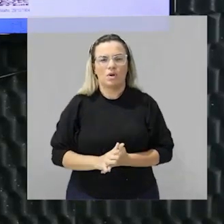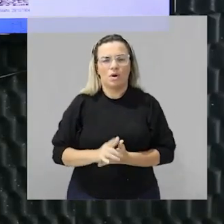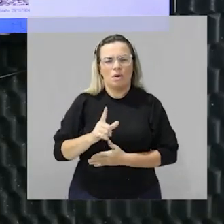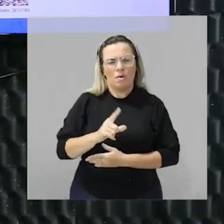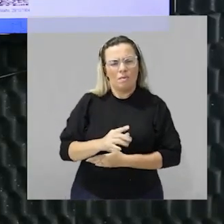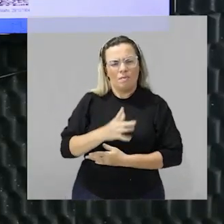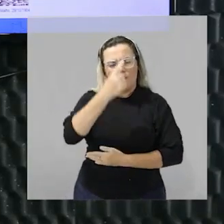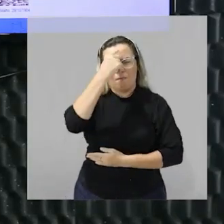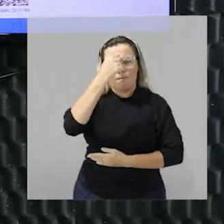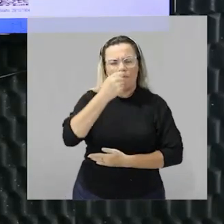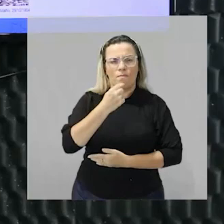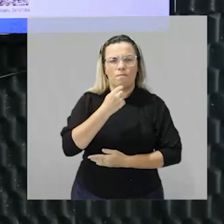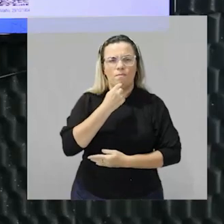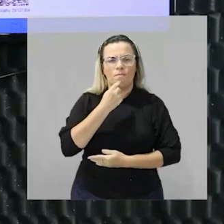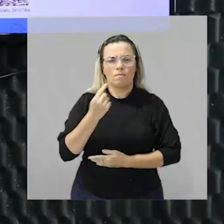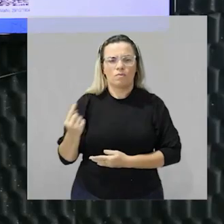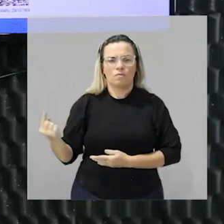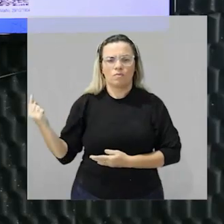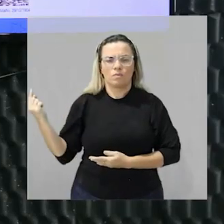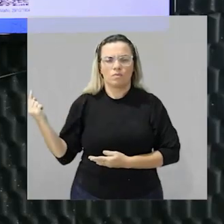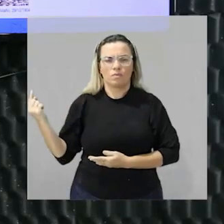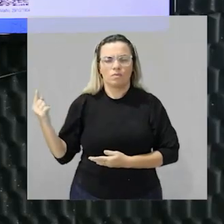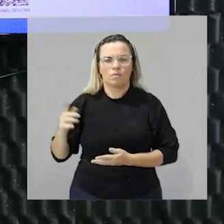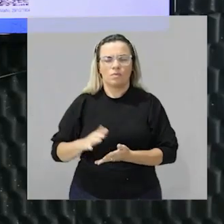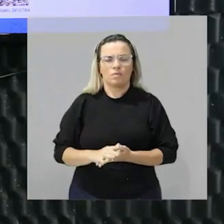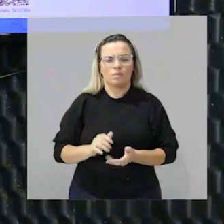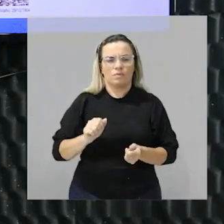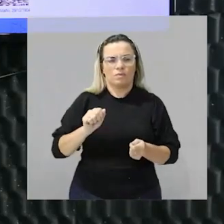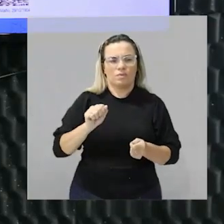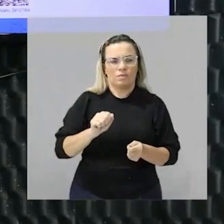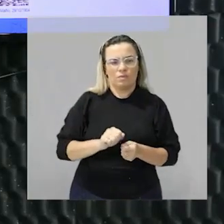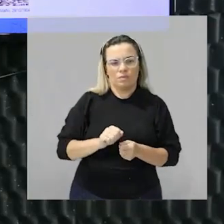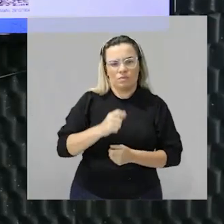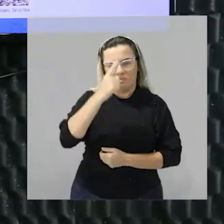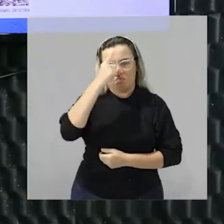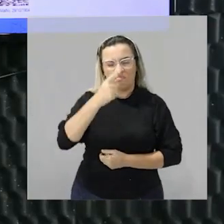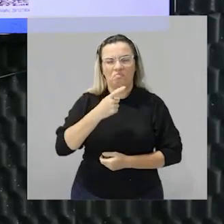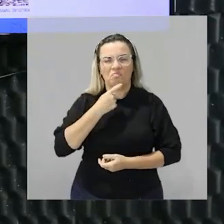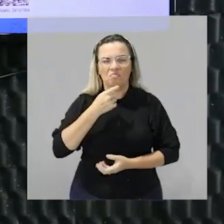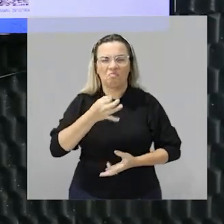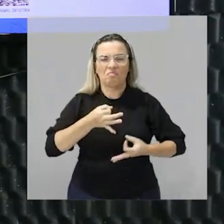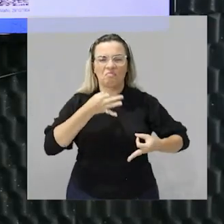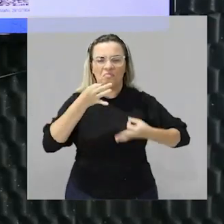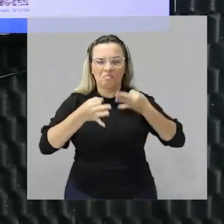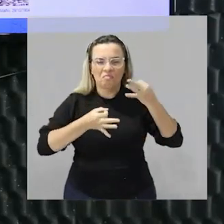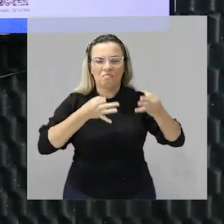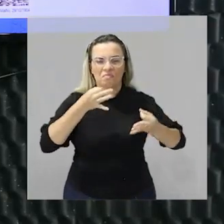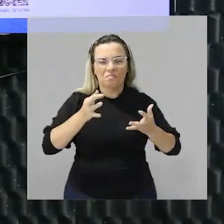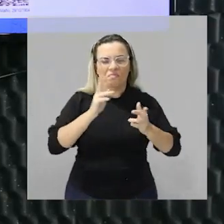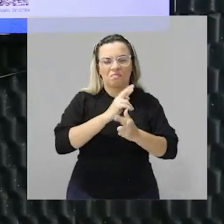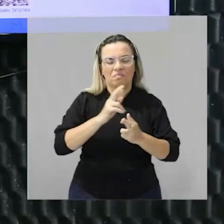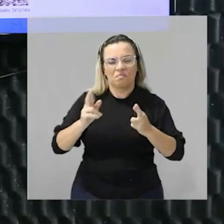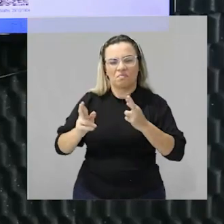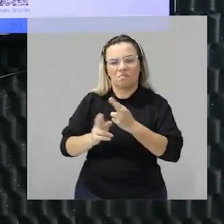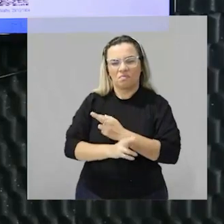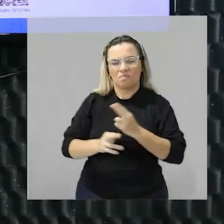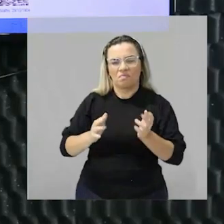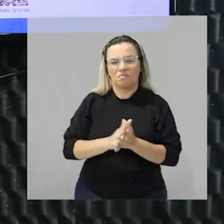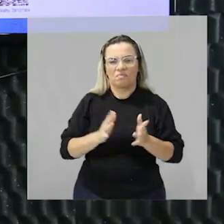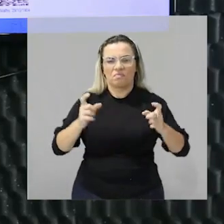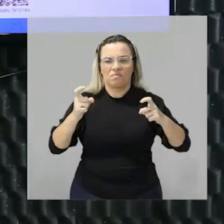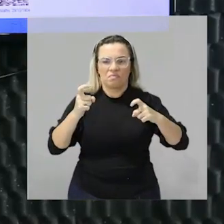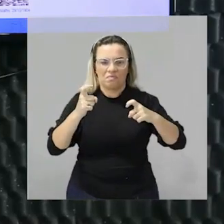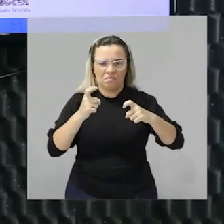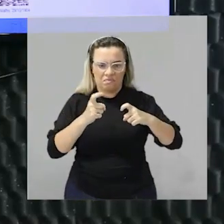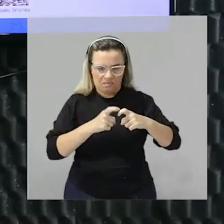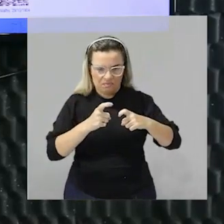imagem, né? Inclusive fazendo uma imagem irônica, em relação ao médico